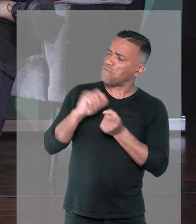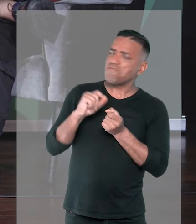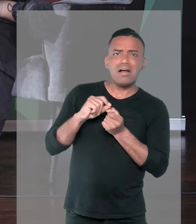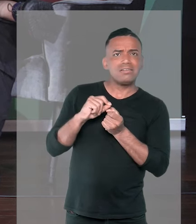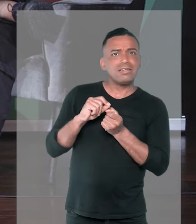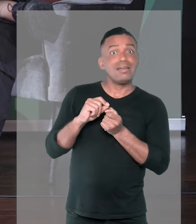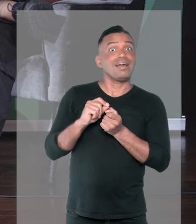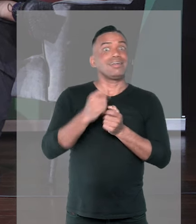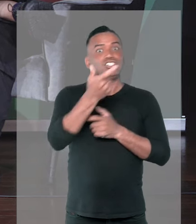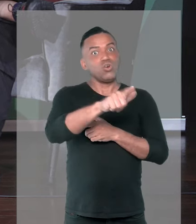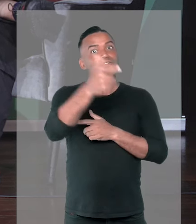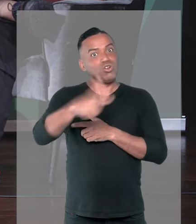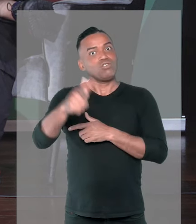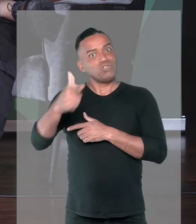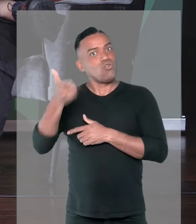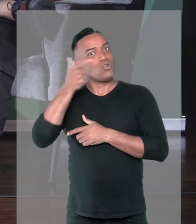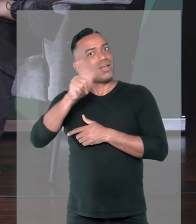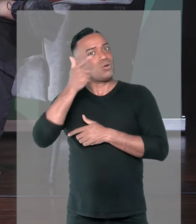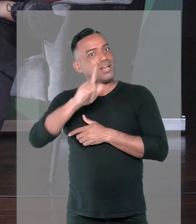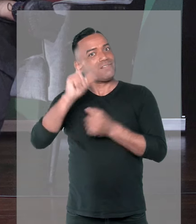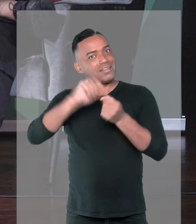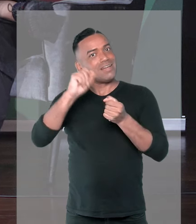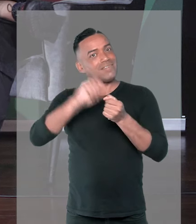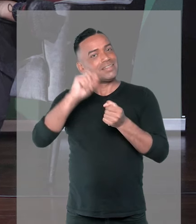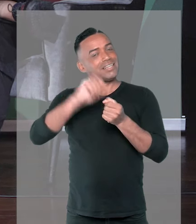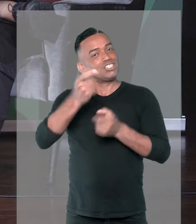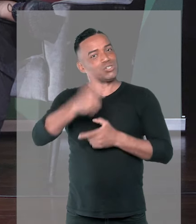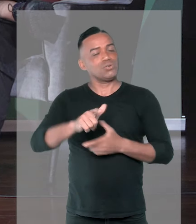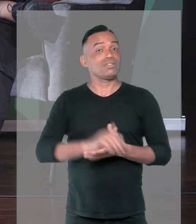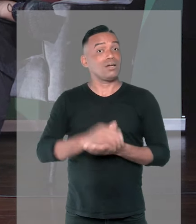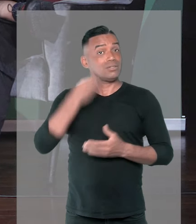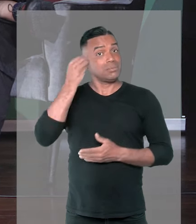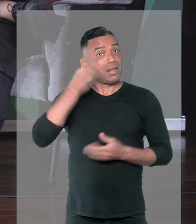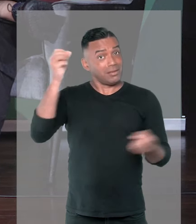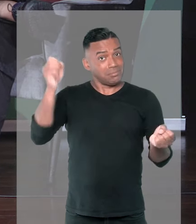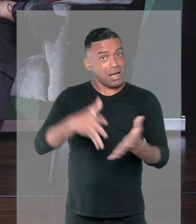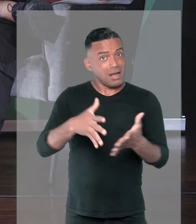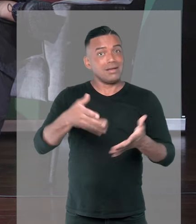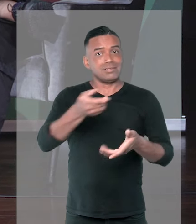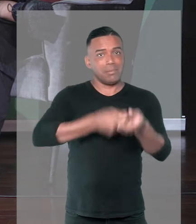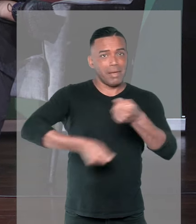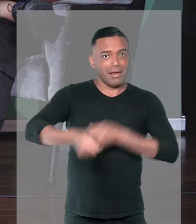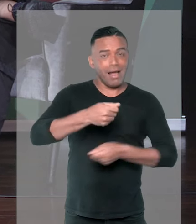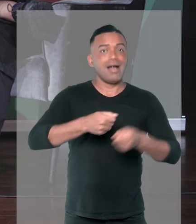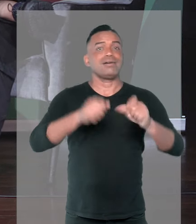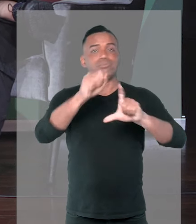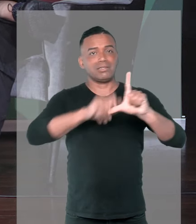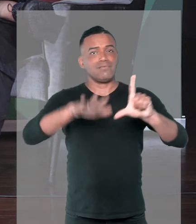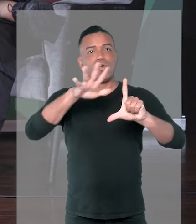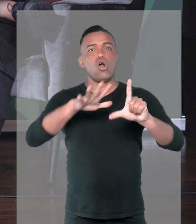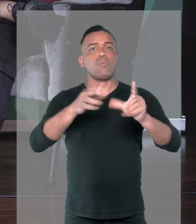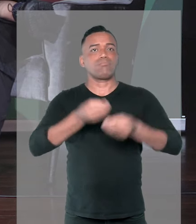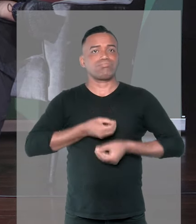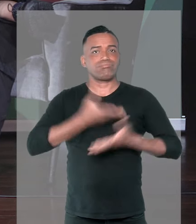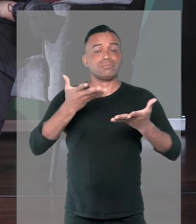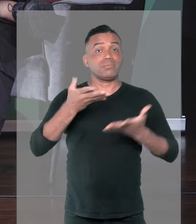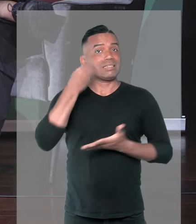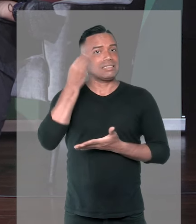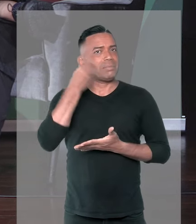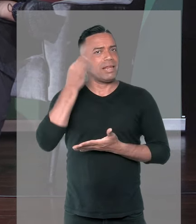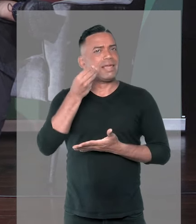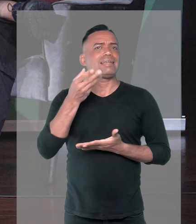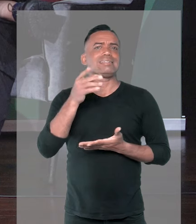você consegue repetir o tempo todo e uma experiência mágica do ponto de vista dos mercados habilitados por plataforma é aquela experiência que